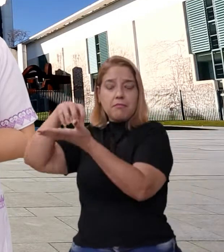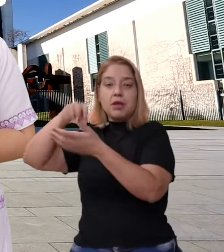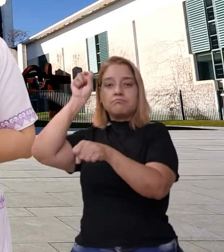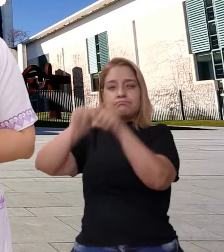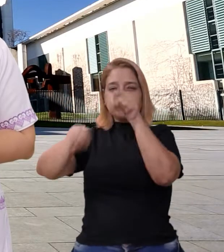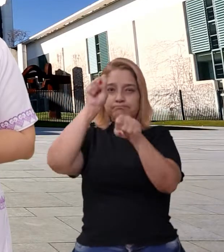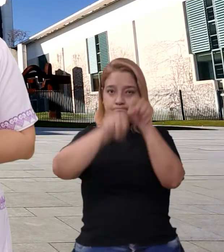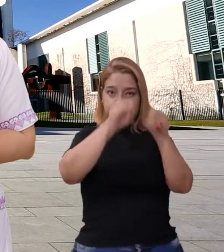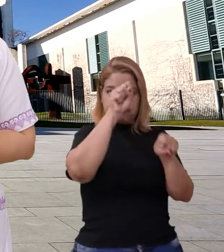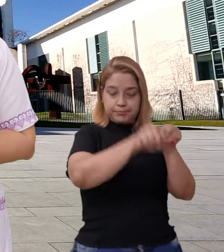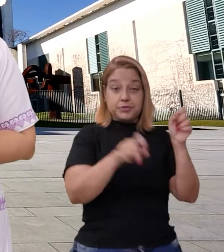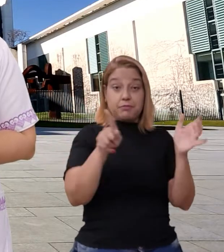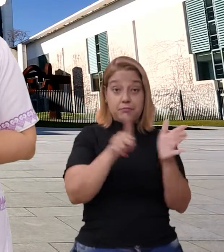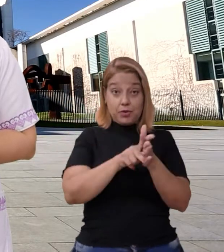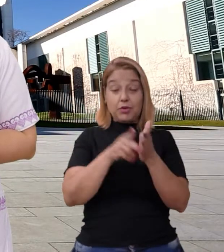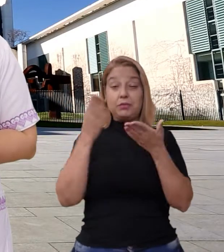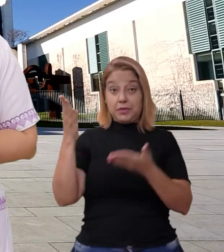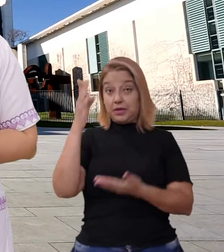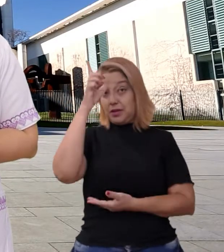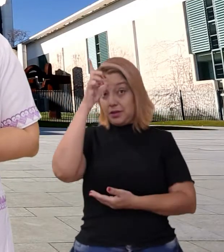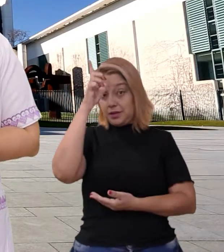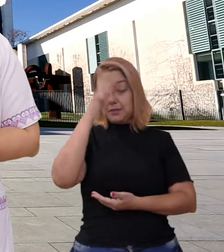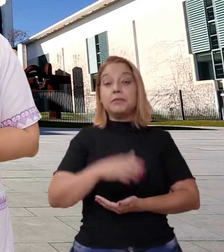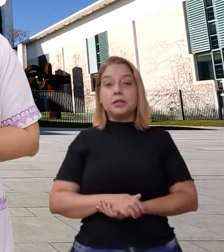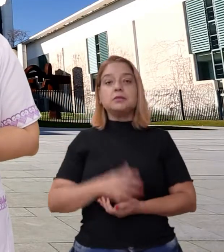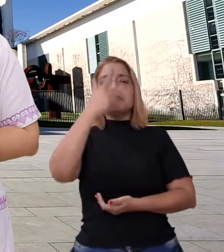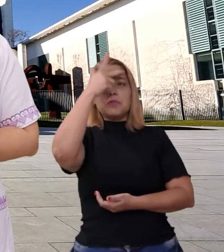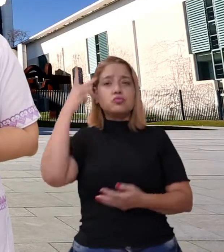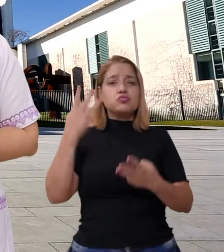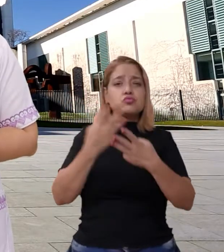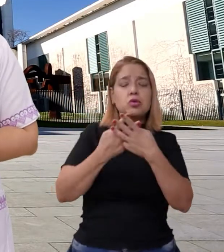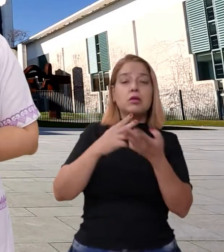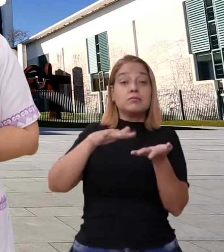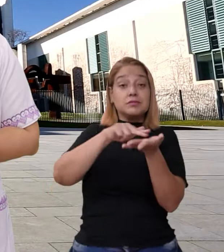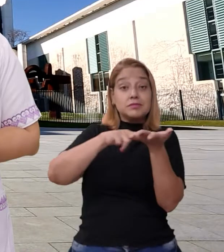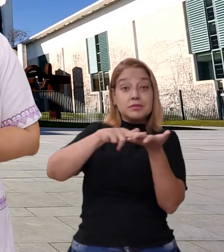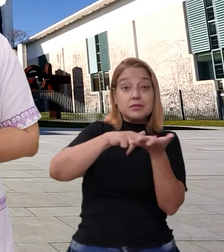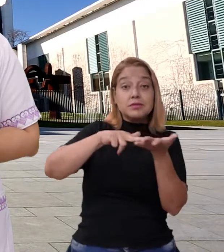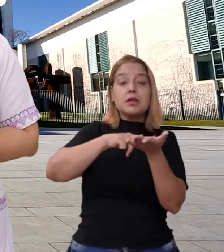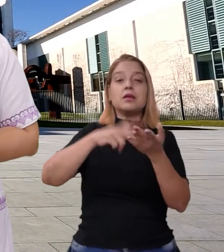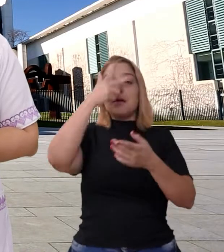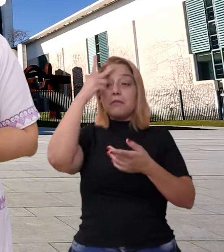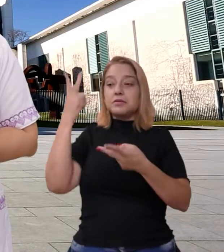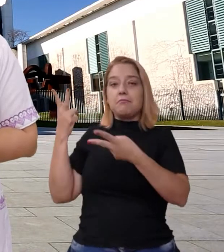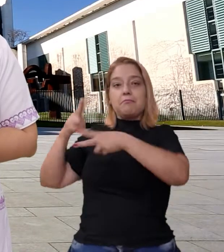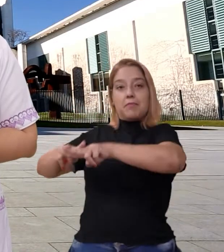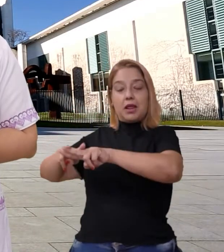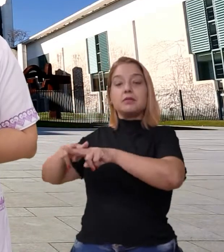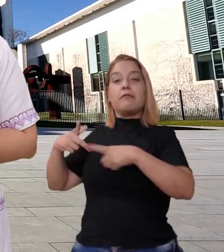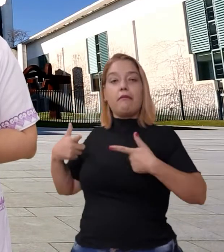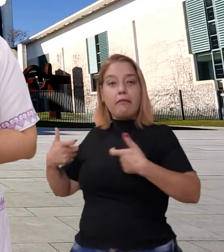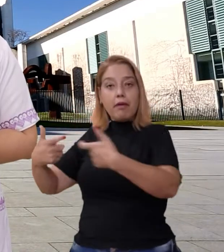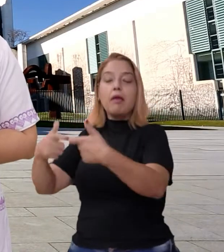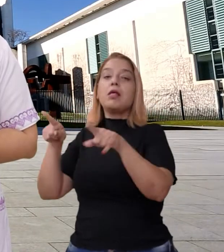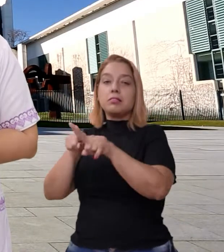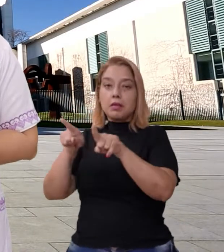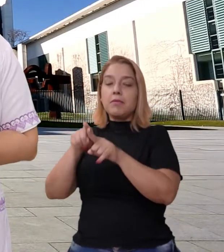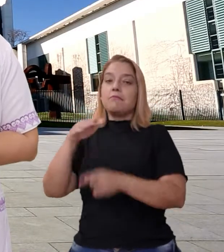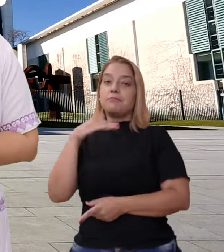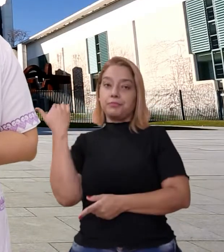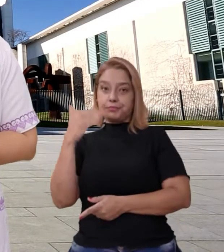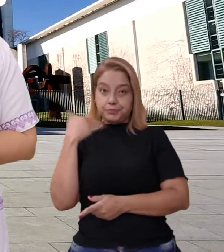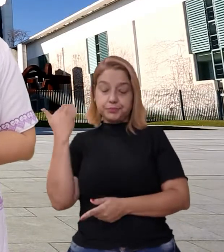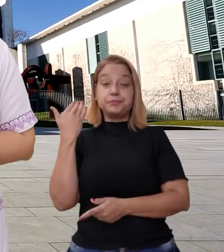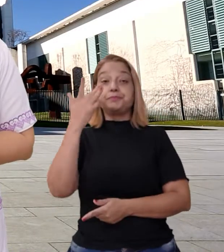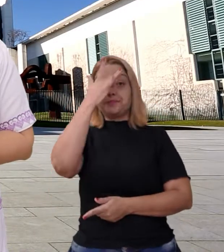nos 6 campos de extermínio que foram criados. Judeus, ciganos e prisioneiros de guerra soviéticos também